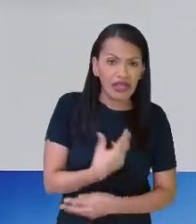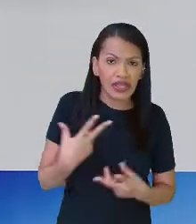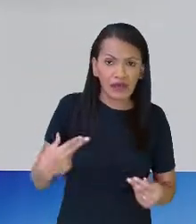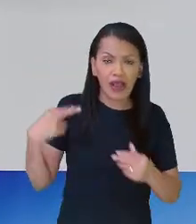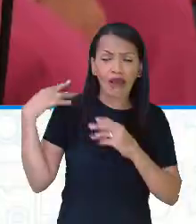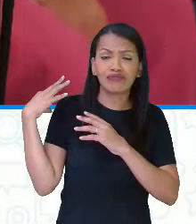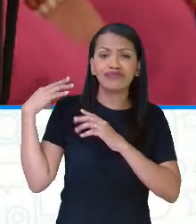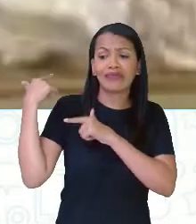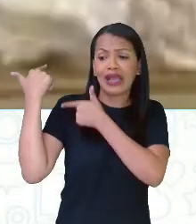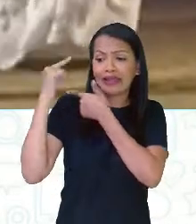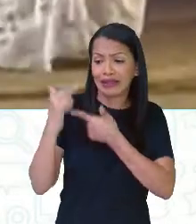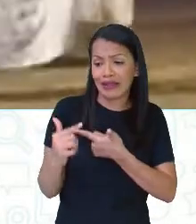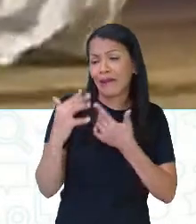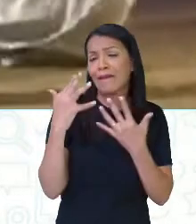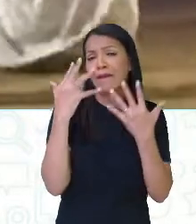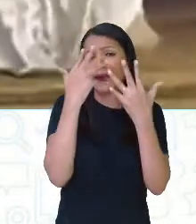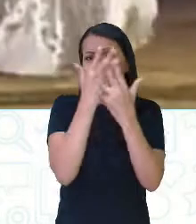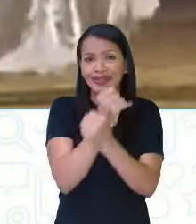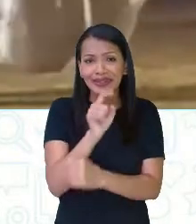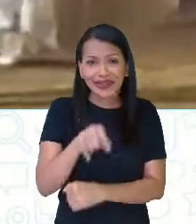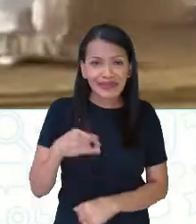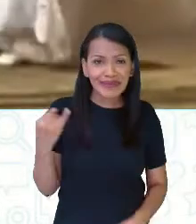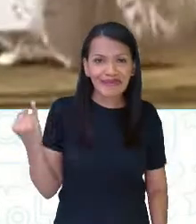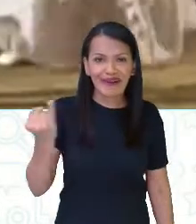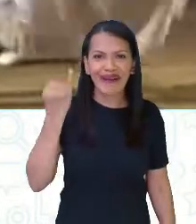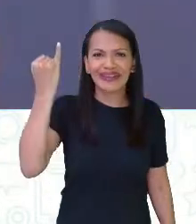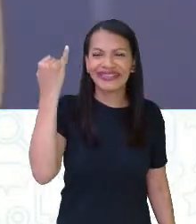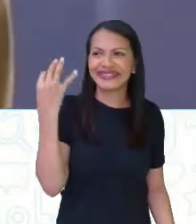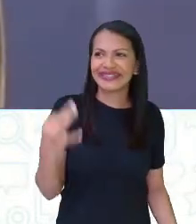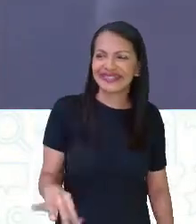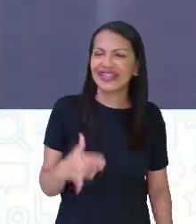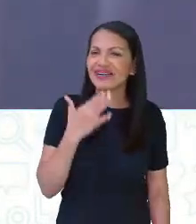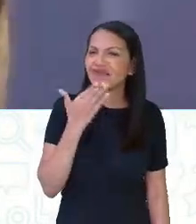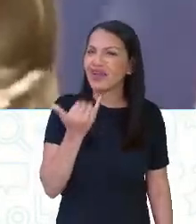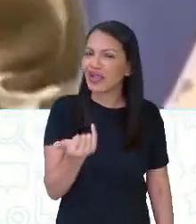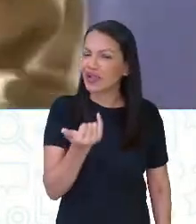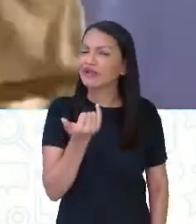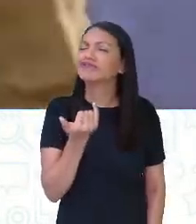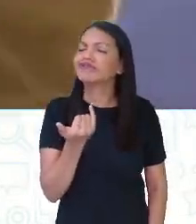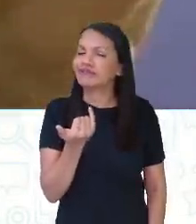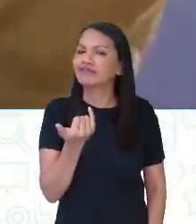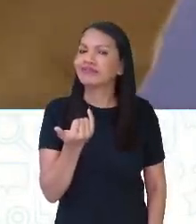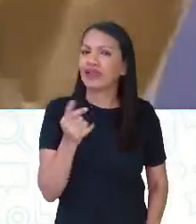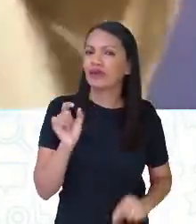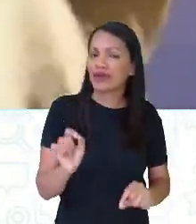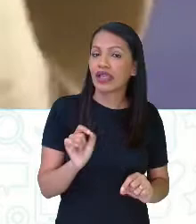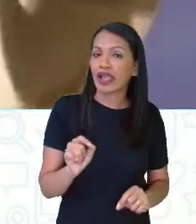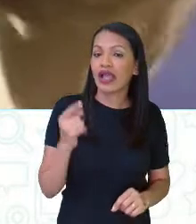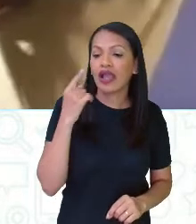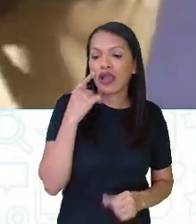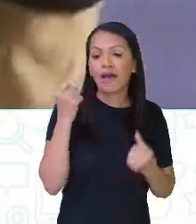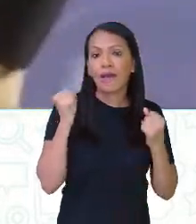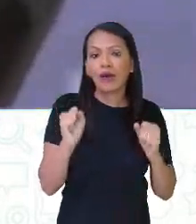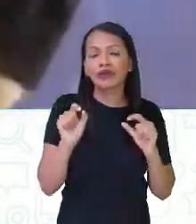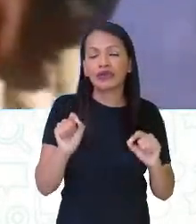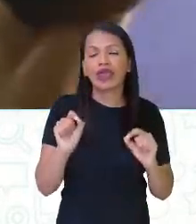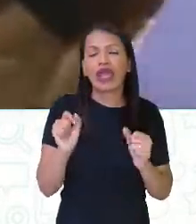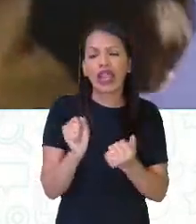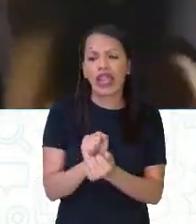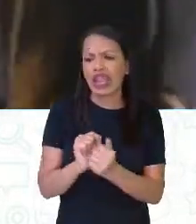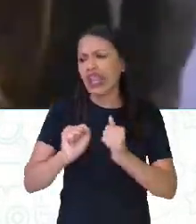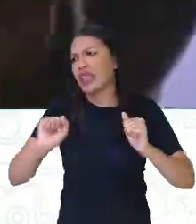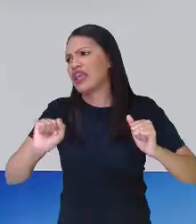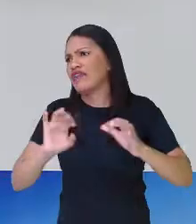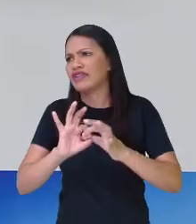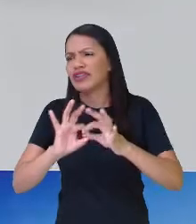muito bonitas e são muito importantes, O melhor de tudo, eles podiam voltar a ser livres, cultuar